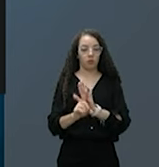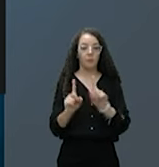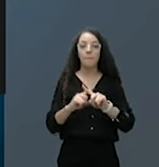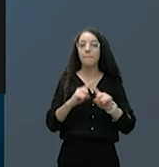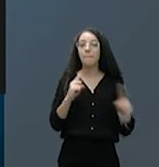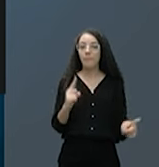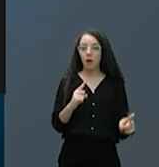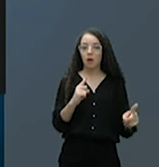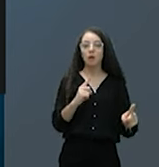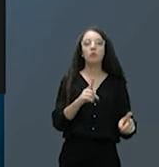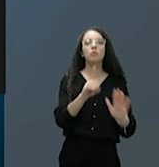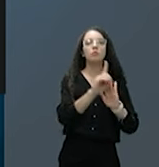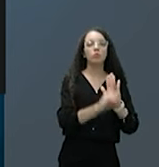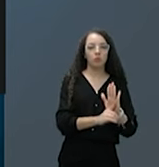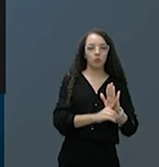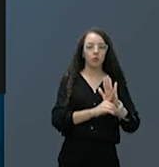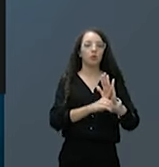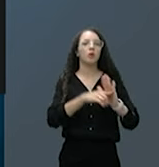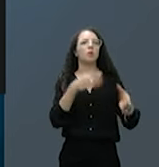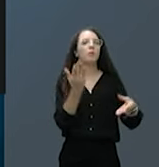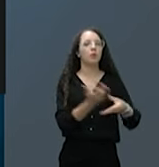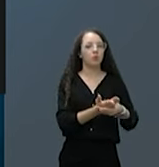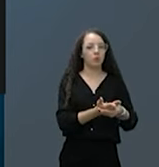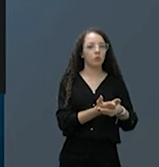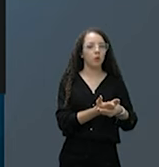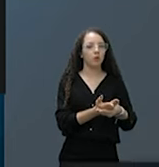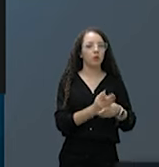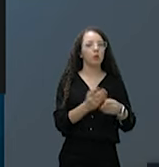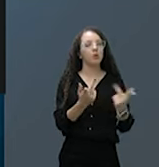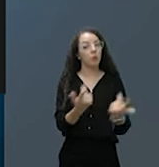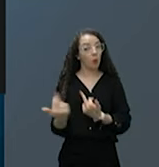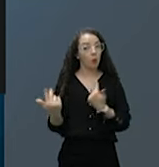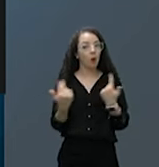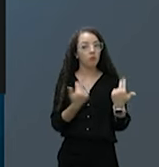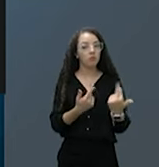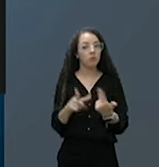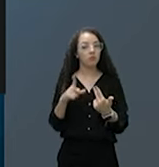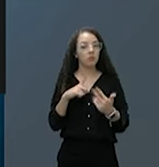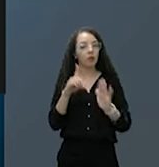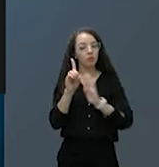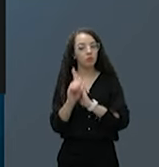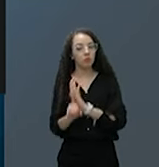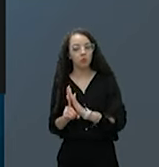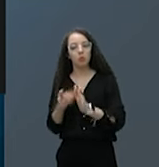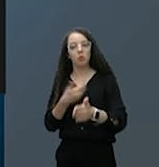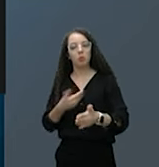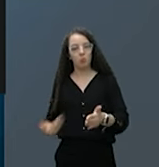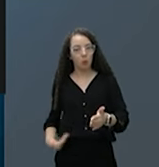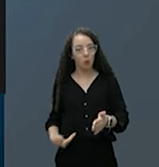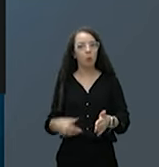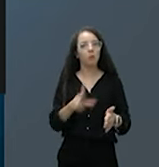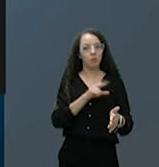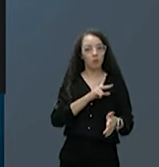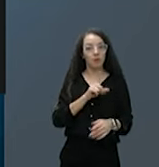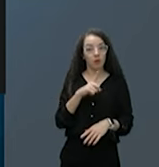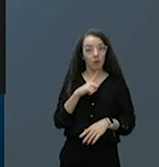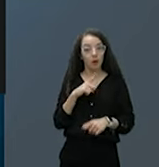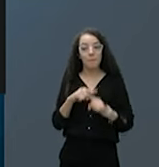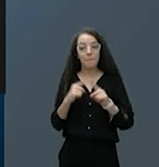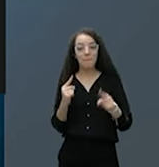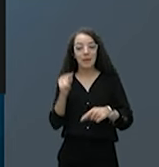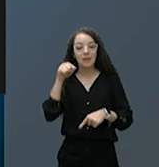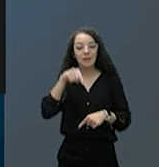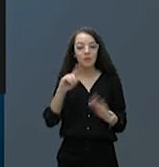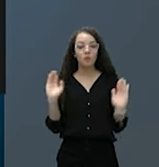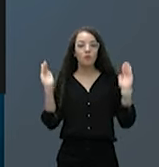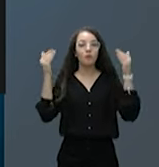fática, processualmente, elas são idênticas. Efetivamente, temos uma relação de direito público ou de direito privado, mas aqui isso não gera prejuízo para a discussão